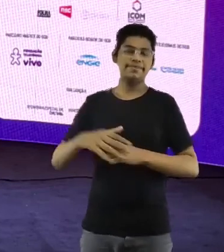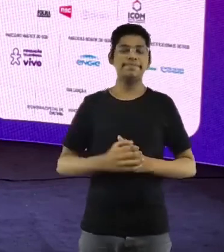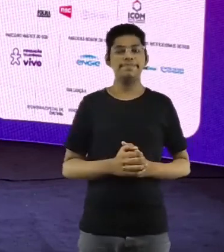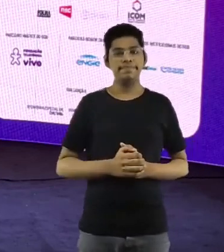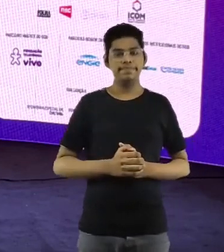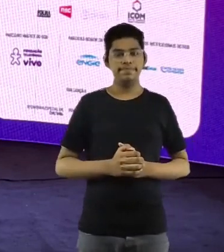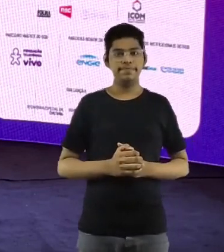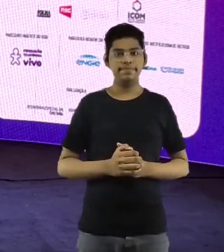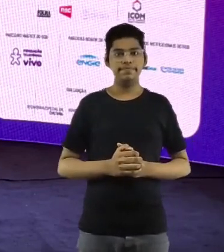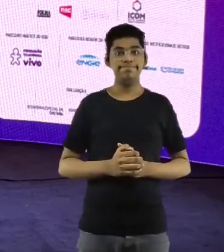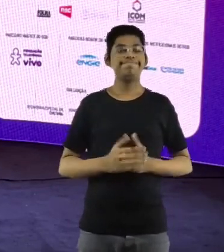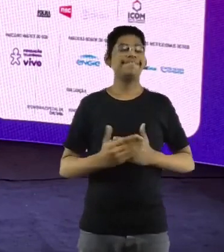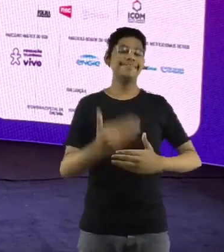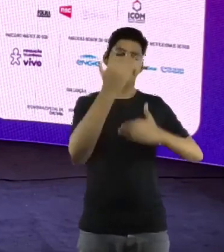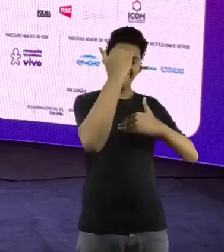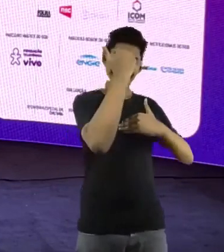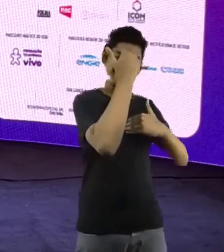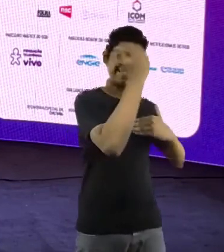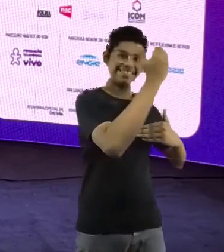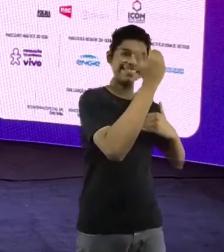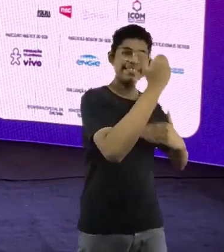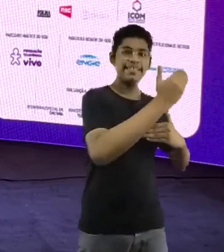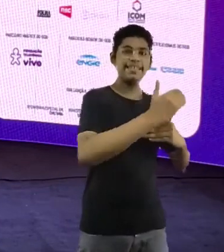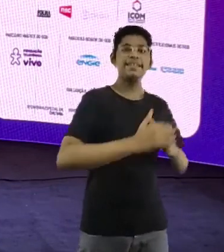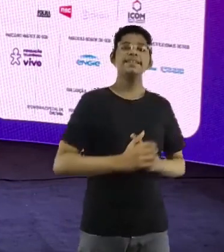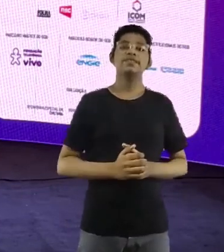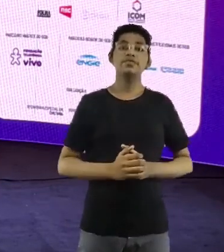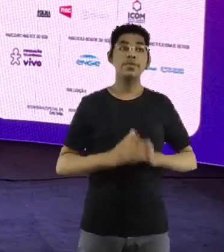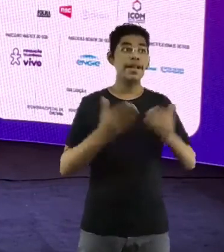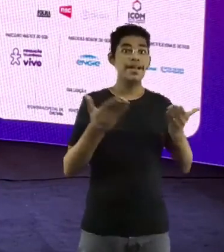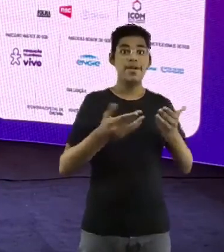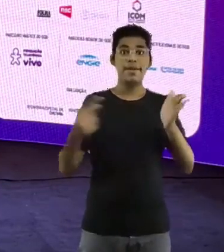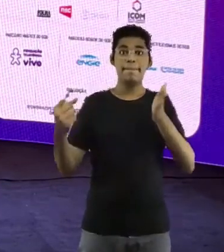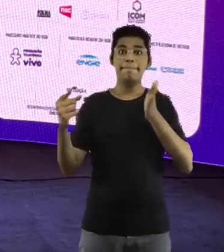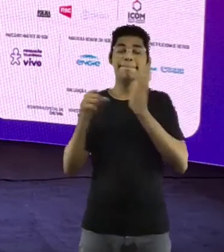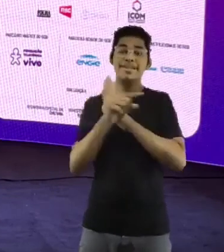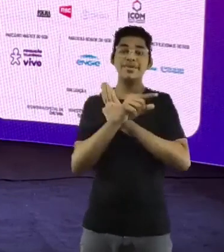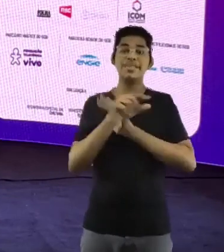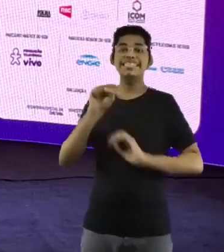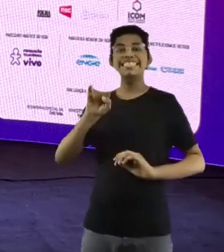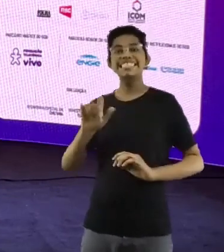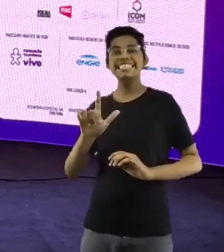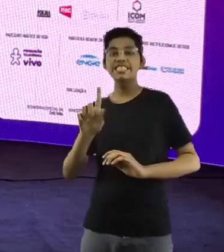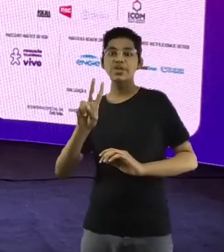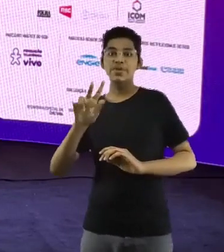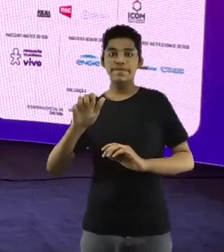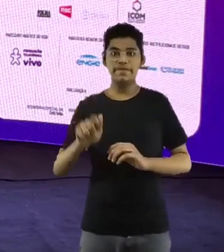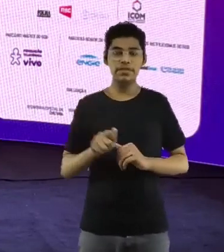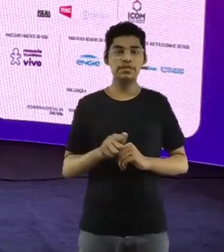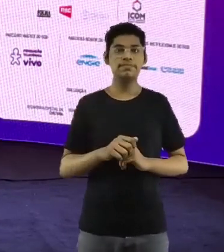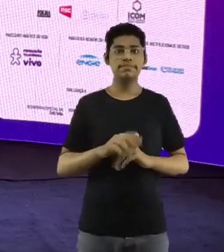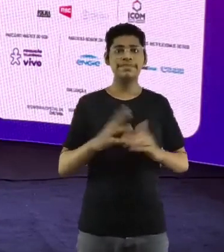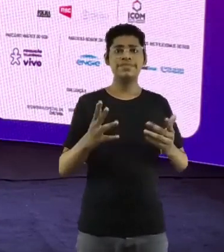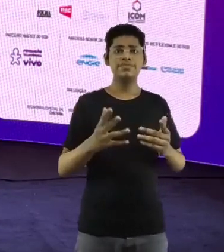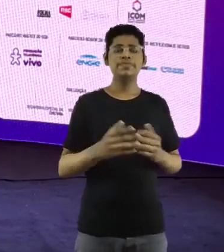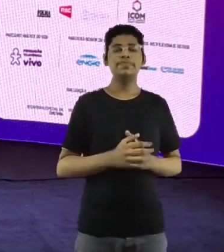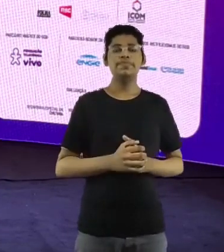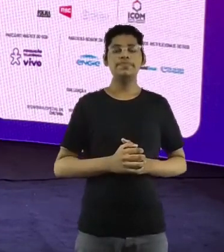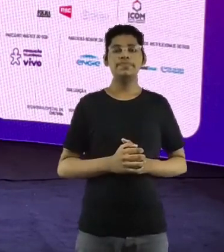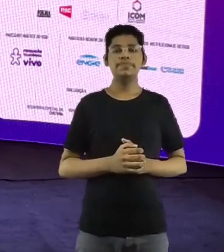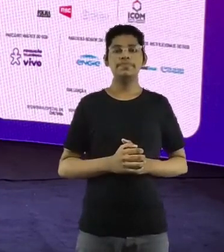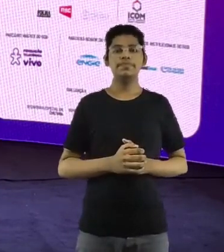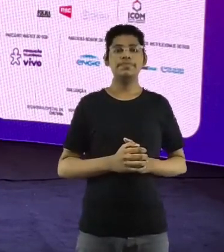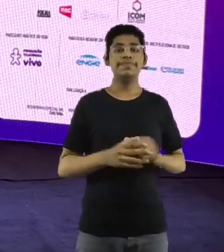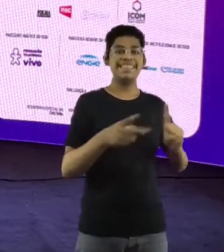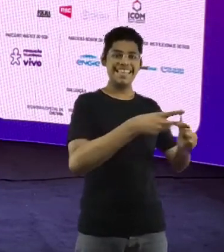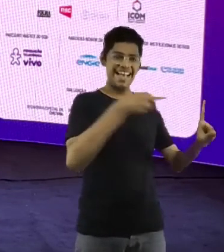Obrigado, André. Temos mais uma da Silvia Luz, da SGB. Então, para além dos hackers comuns, o governo também